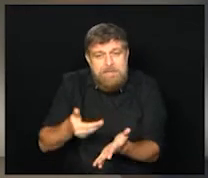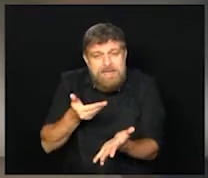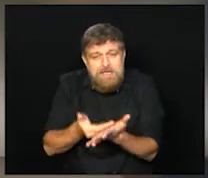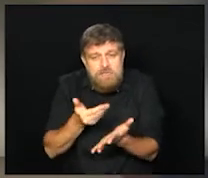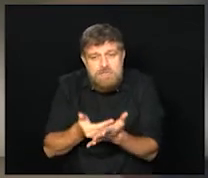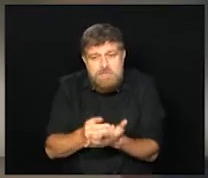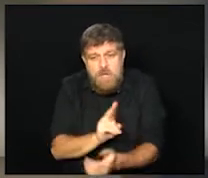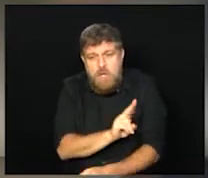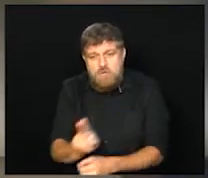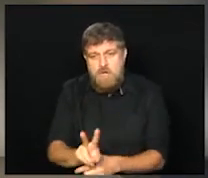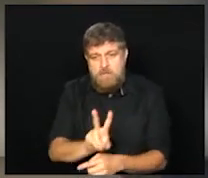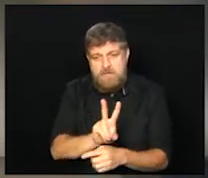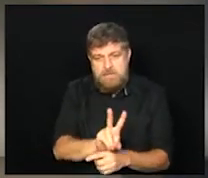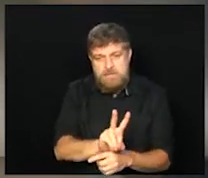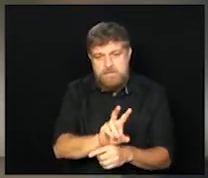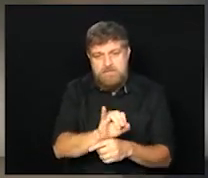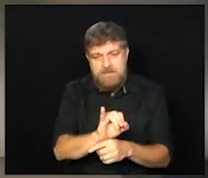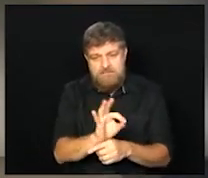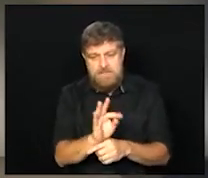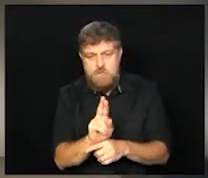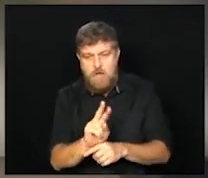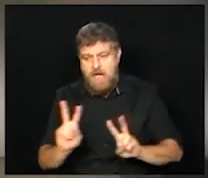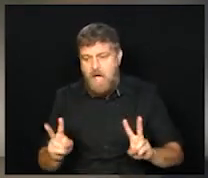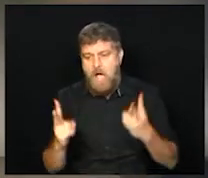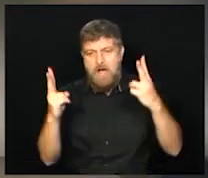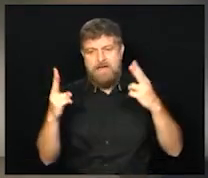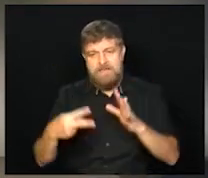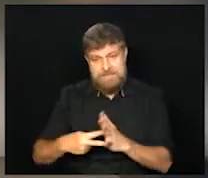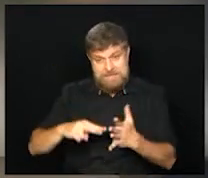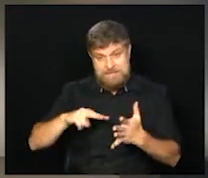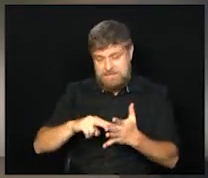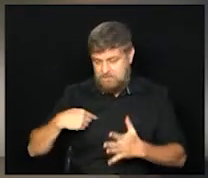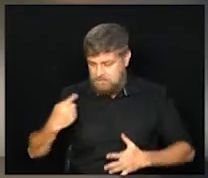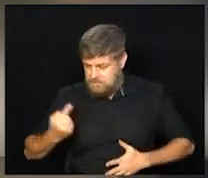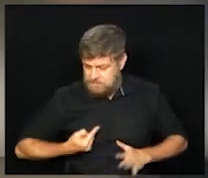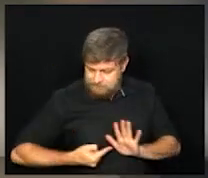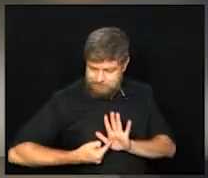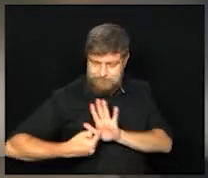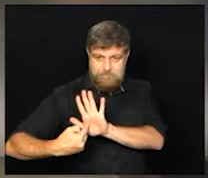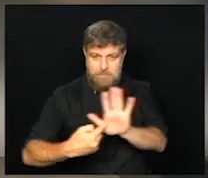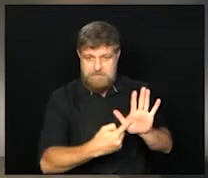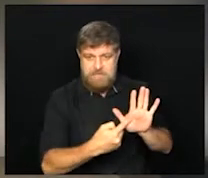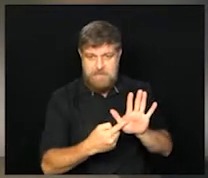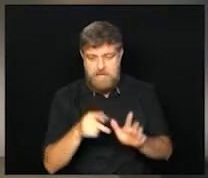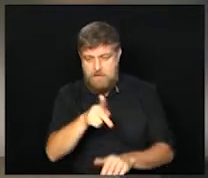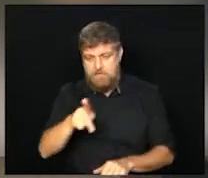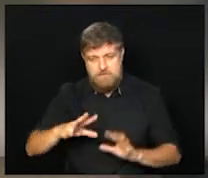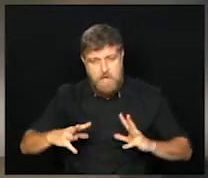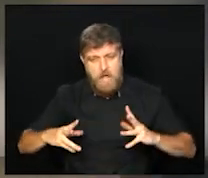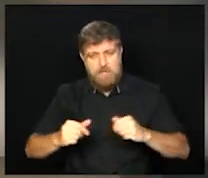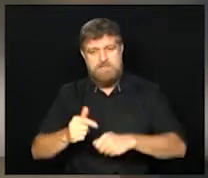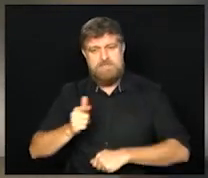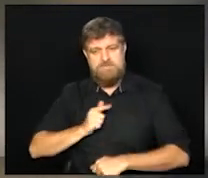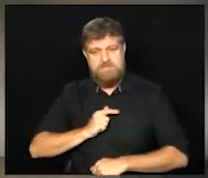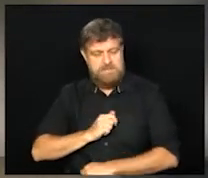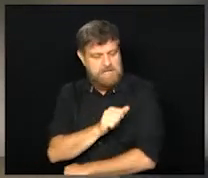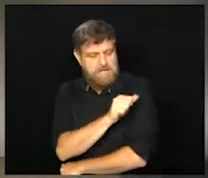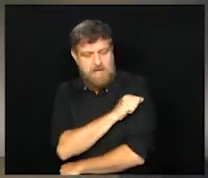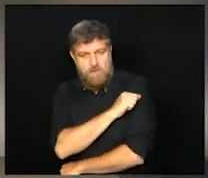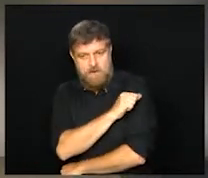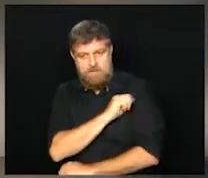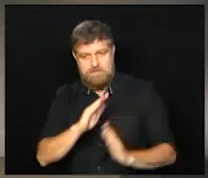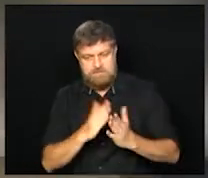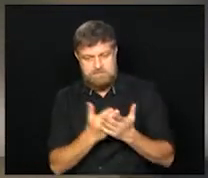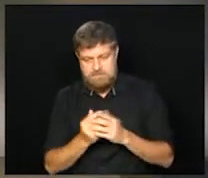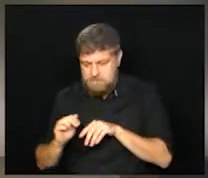nome Vitória, justamente simbolizando esse momento para todos os educadores que vão ter esses jovens podendo voltar, mas